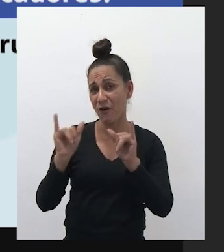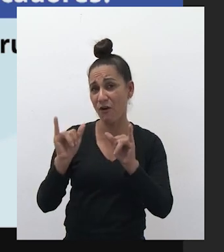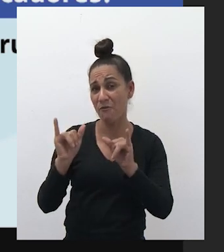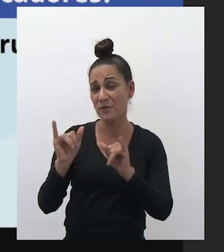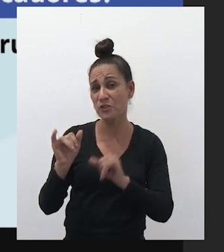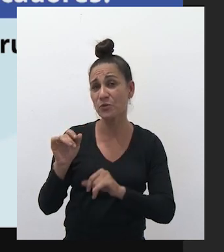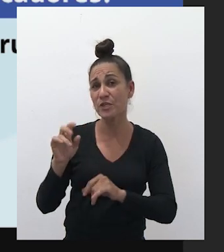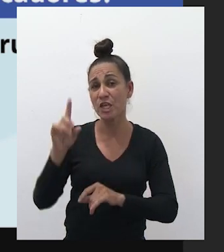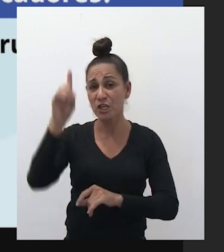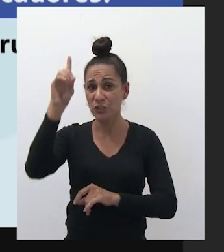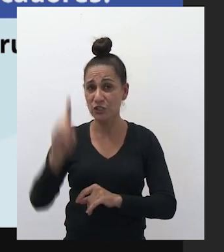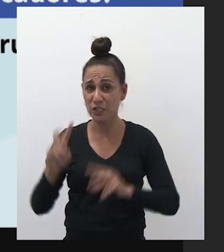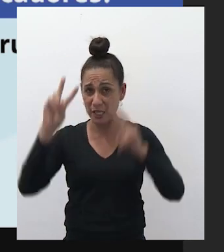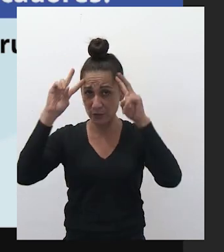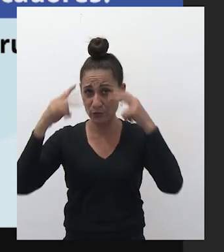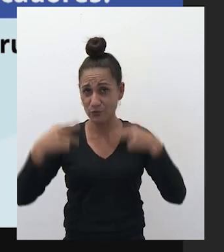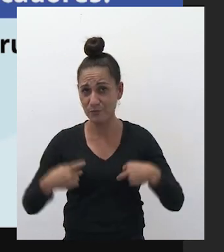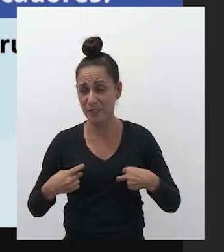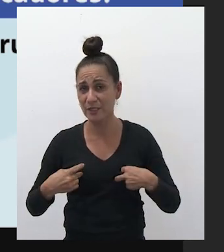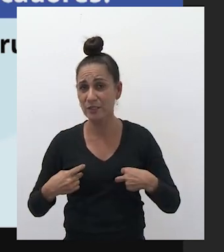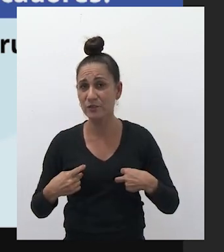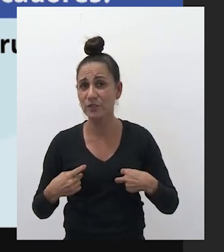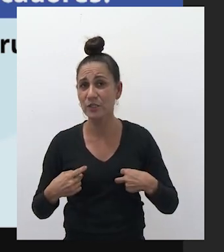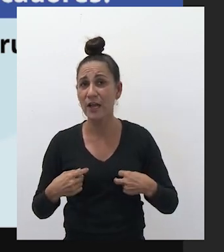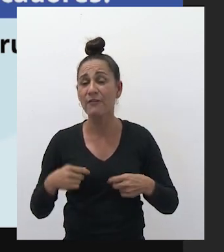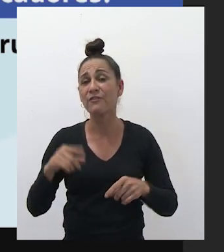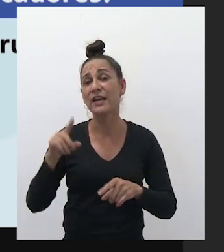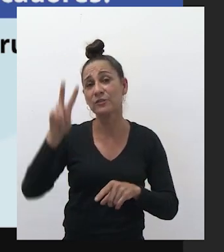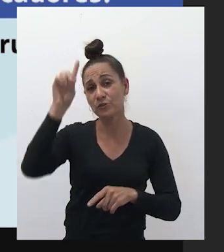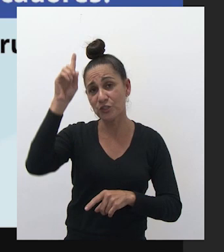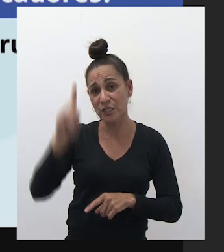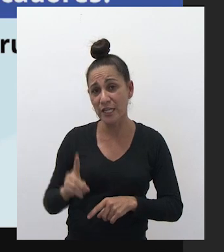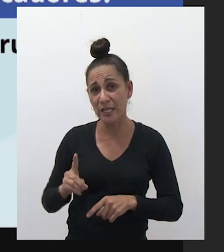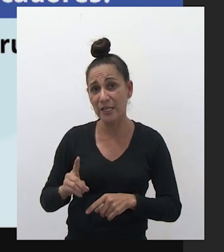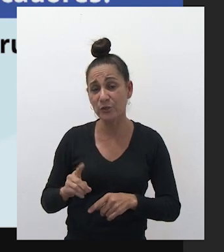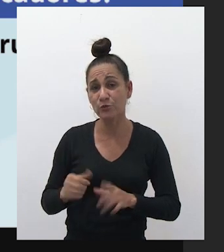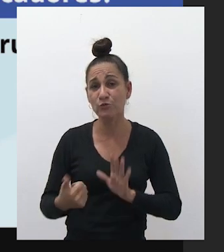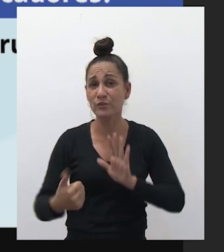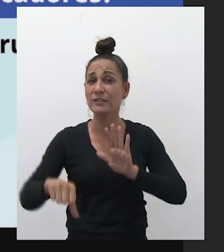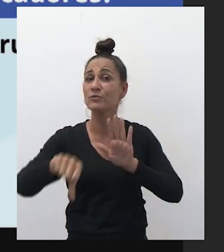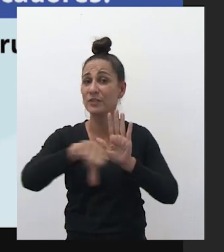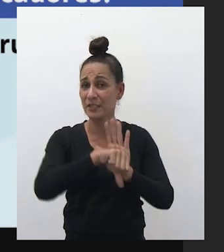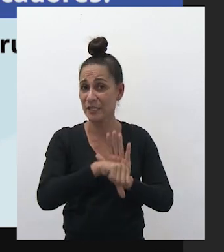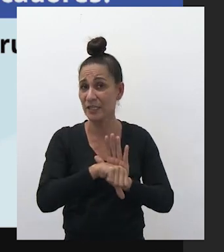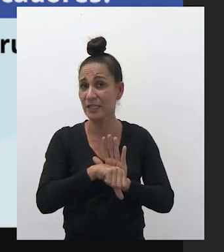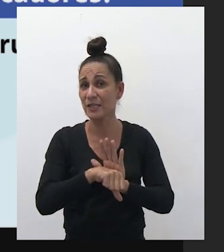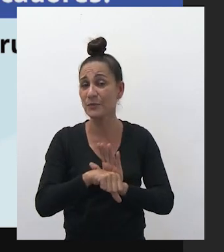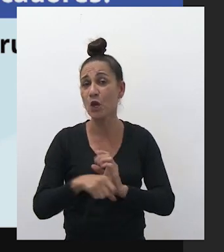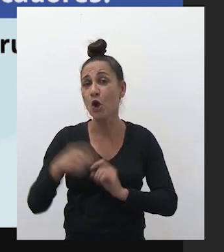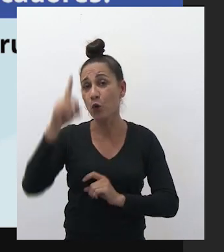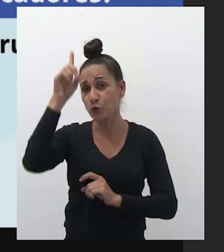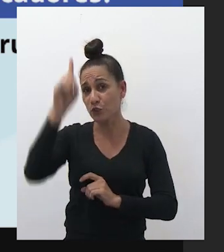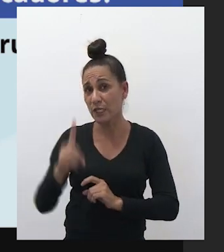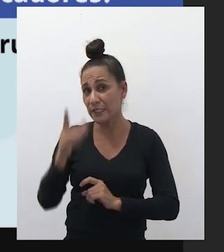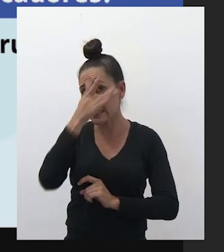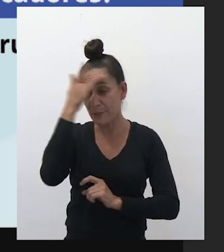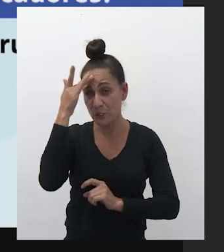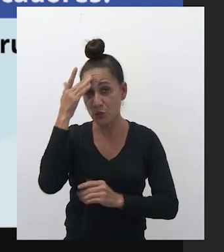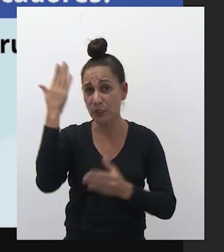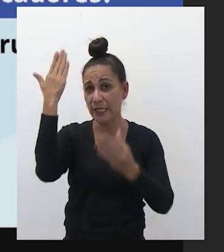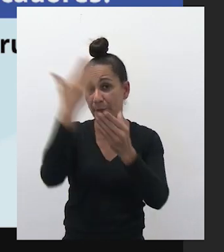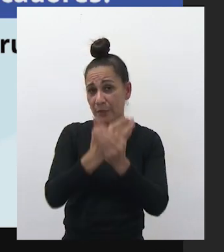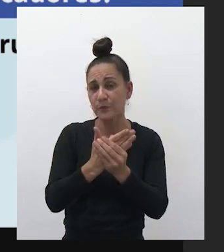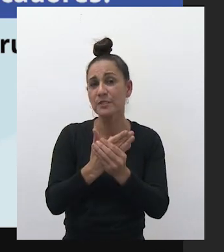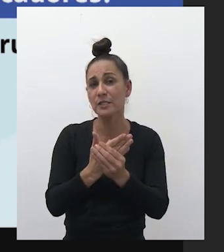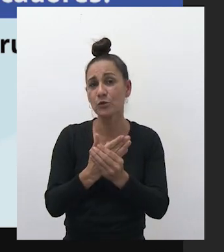midiático muito forte para falar do direito penal, da execução penal, então os direitos da pessoa que está sendo processada, da